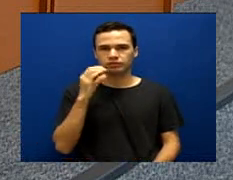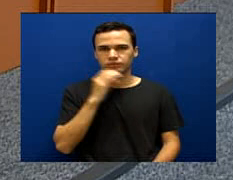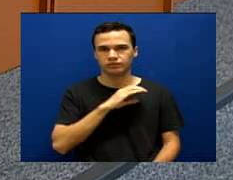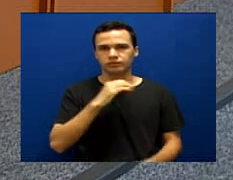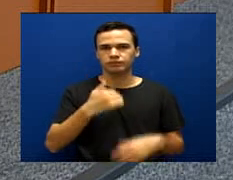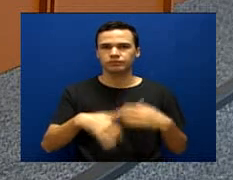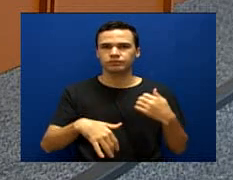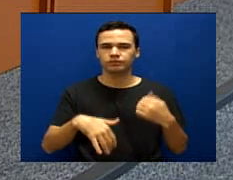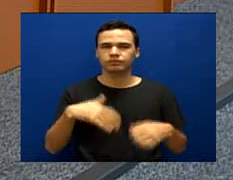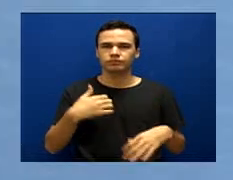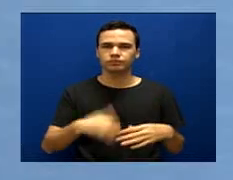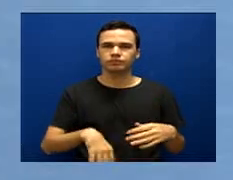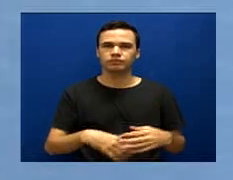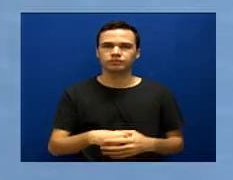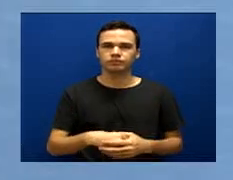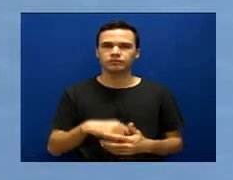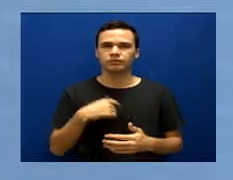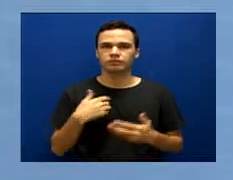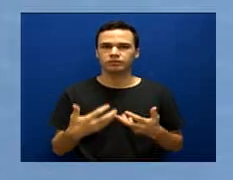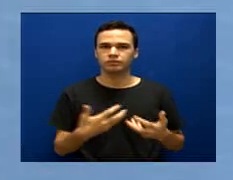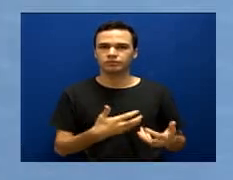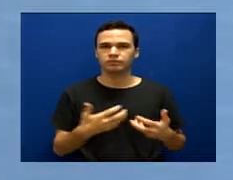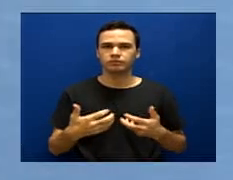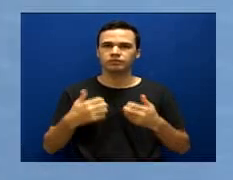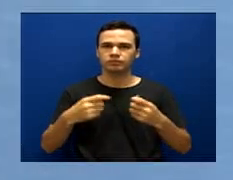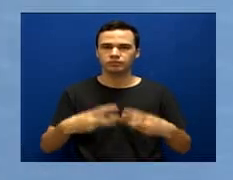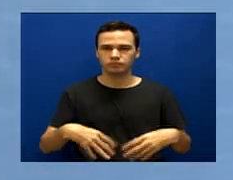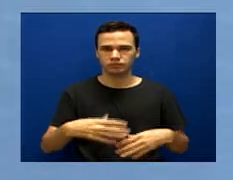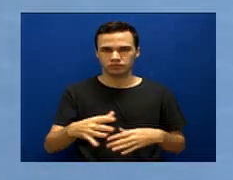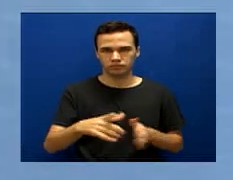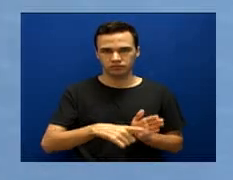um pouco o ambiente, né? E eu vou começar esquentando,